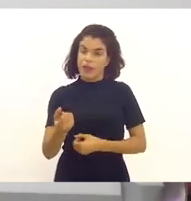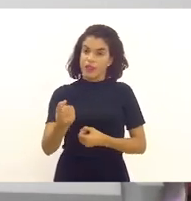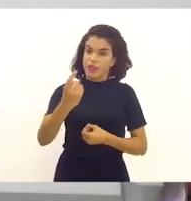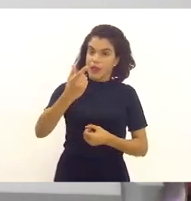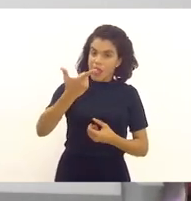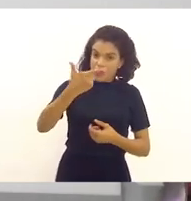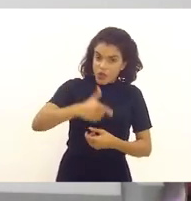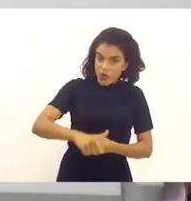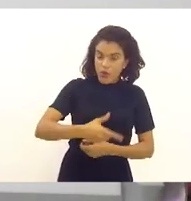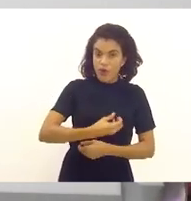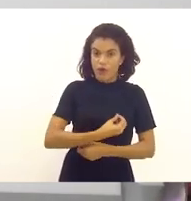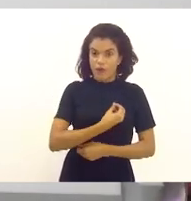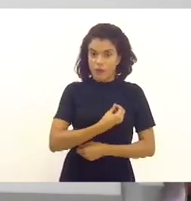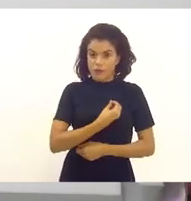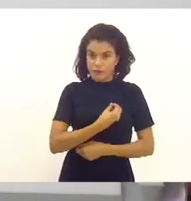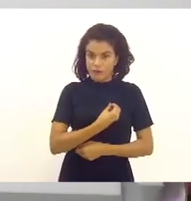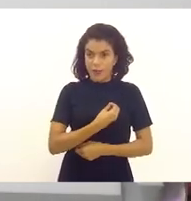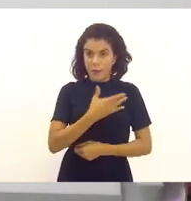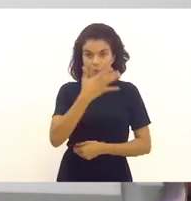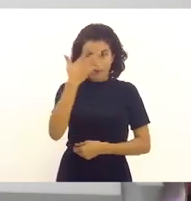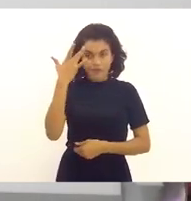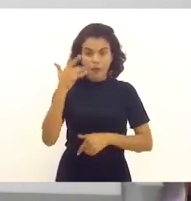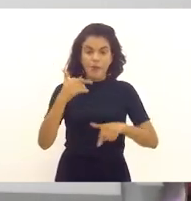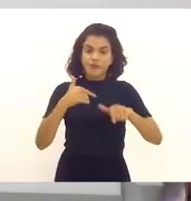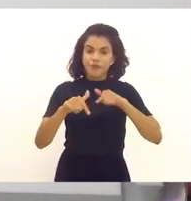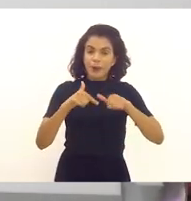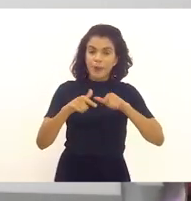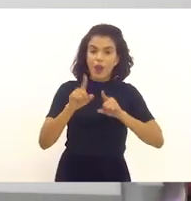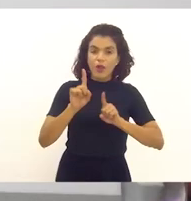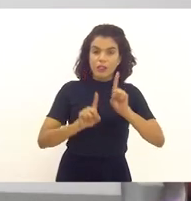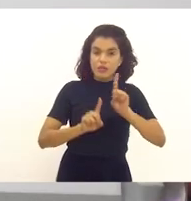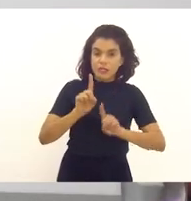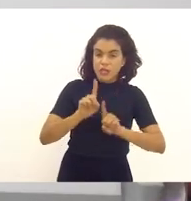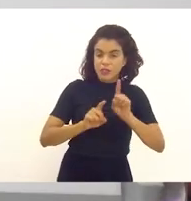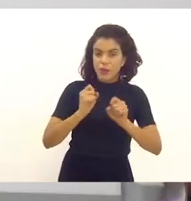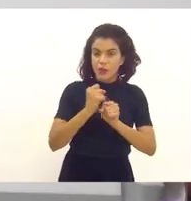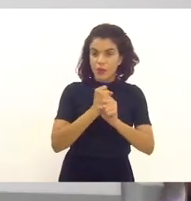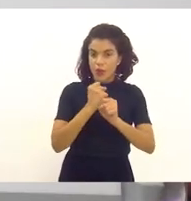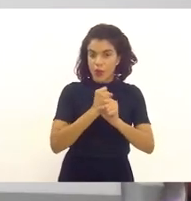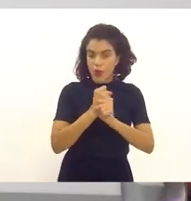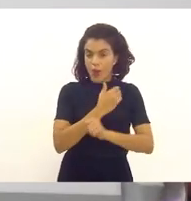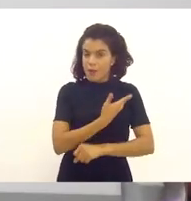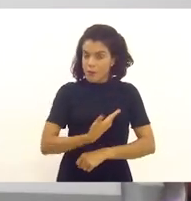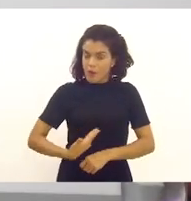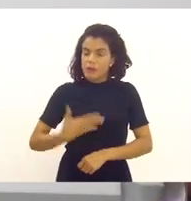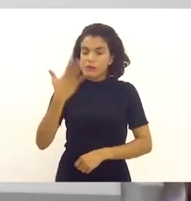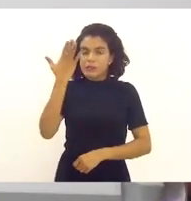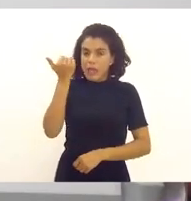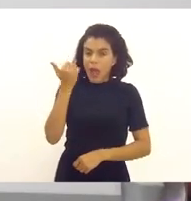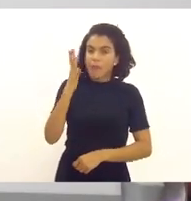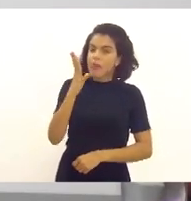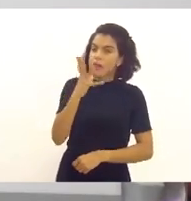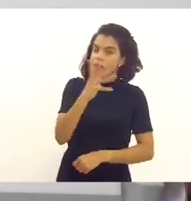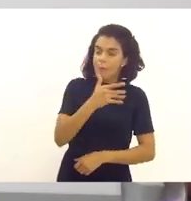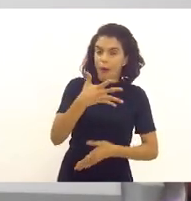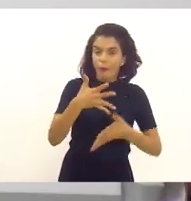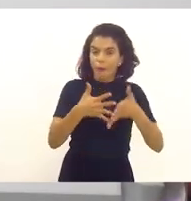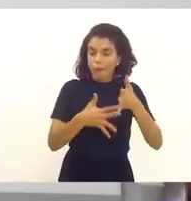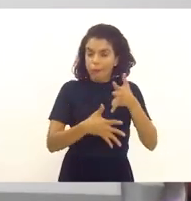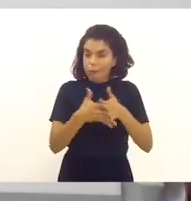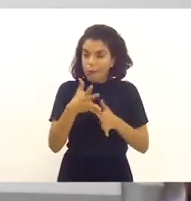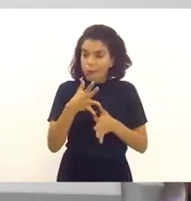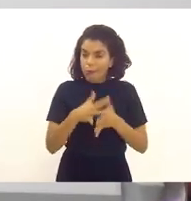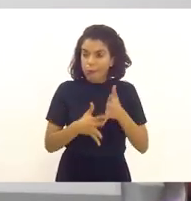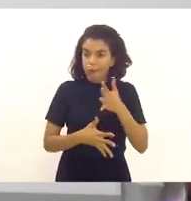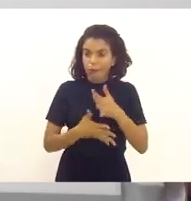a quem trabalha com licitação de obra pública sabe como é demorado e como é complicado mas